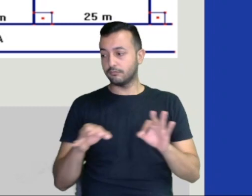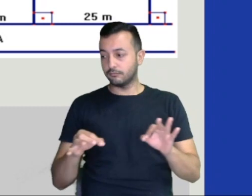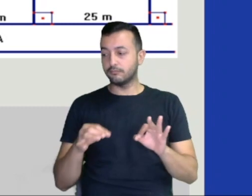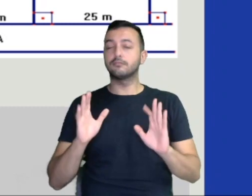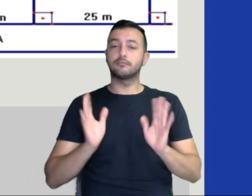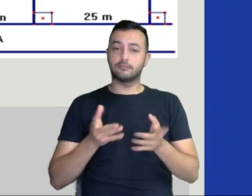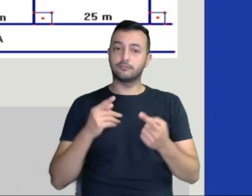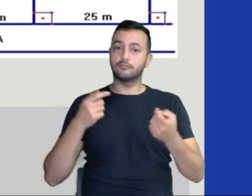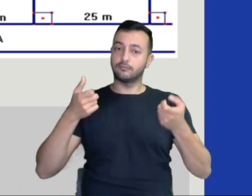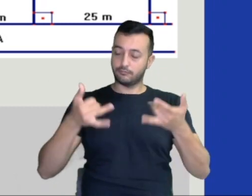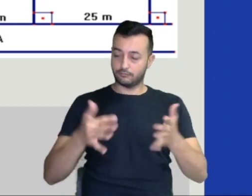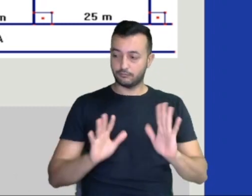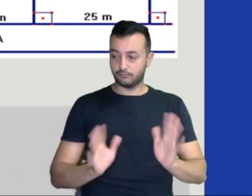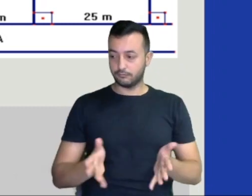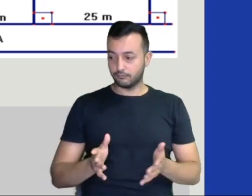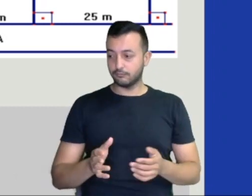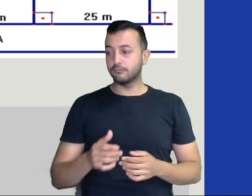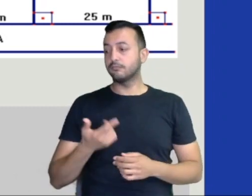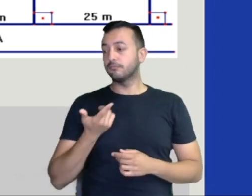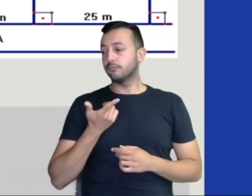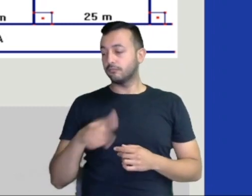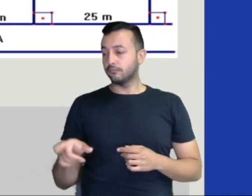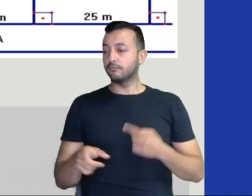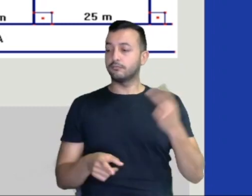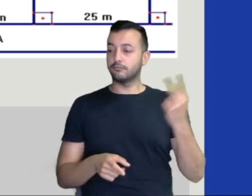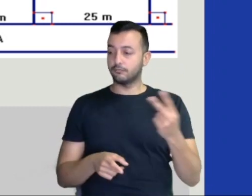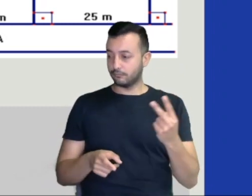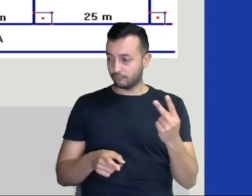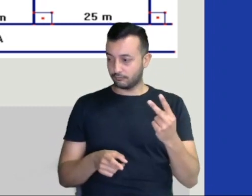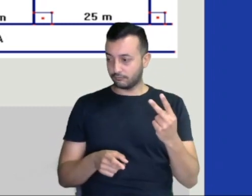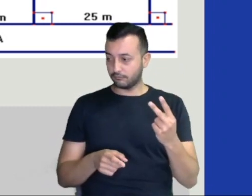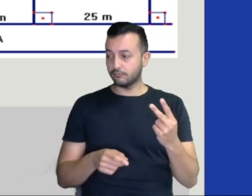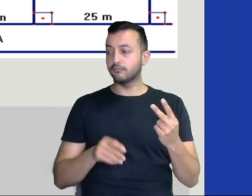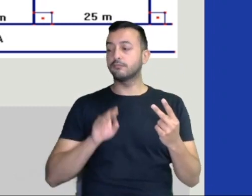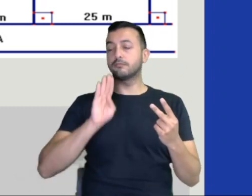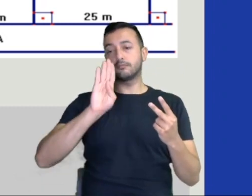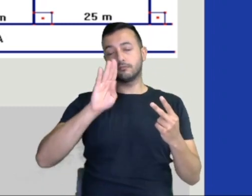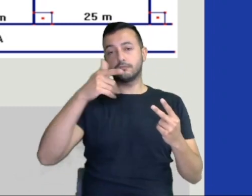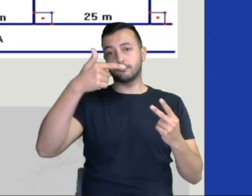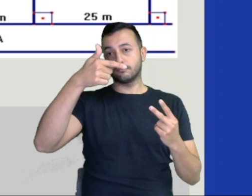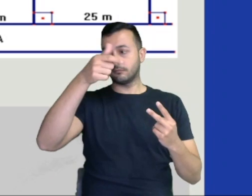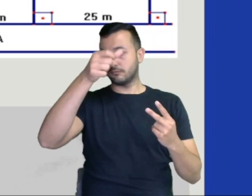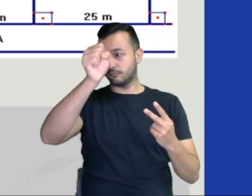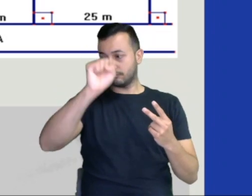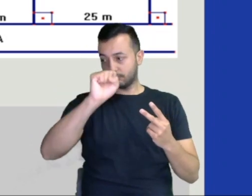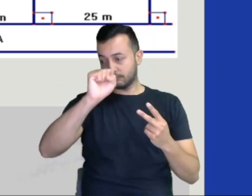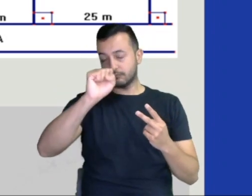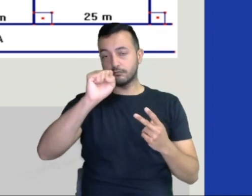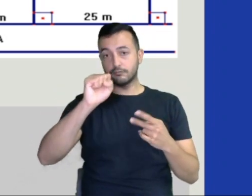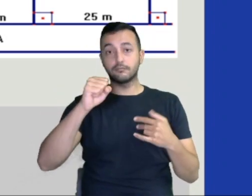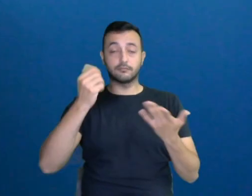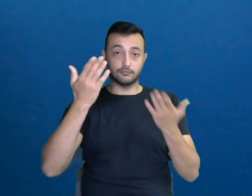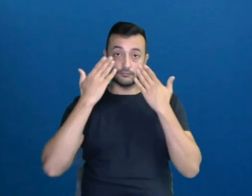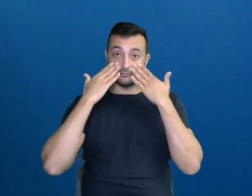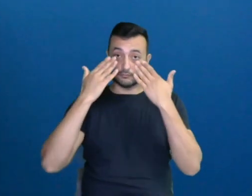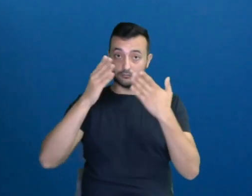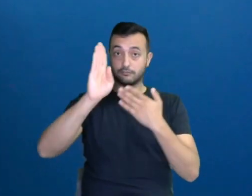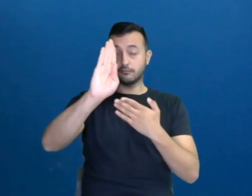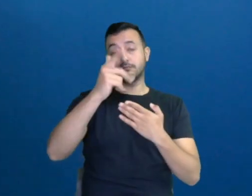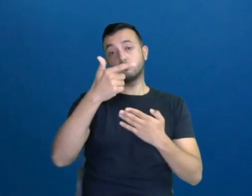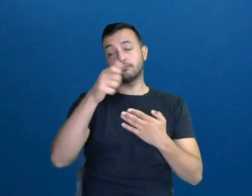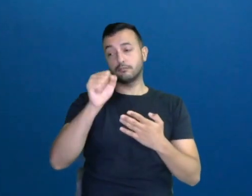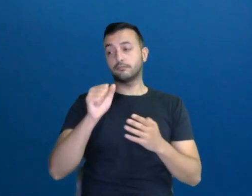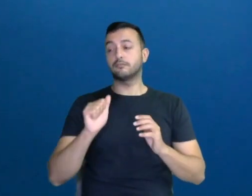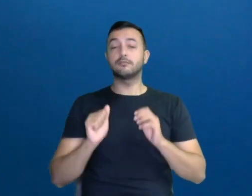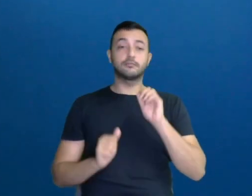valores que a gente já discutiu. E a frente do lote 2 para a rua B mede 28. Então, virado para a rua A, a gente